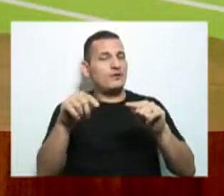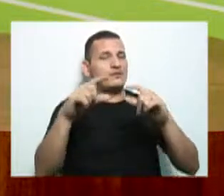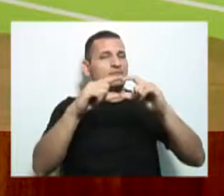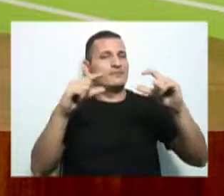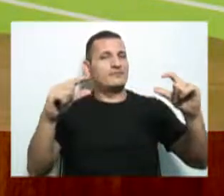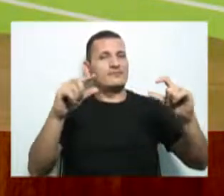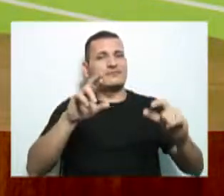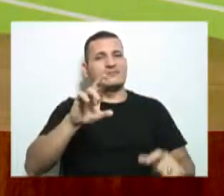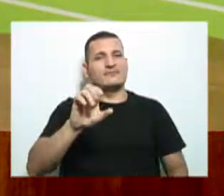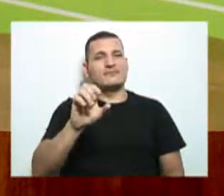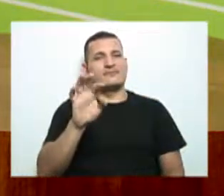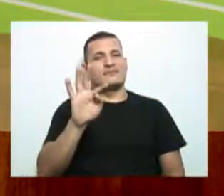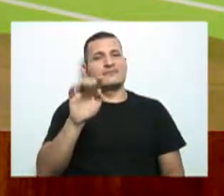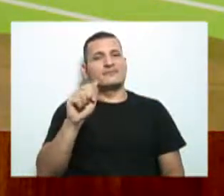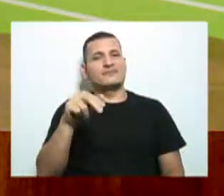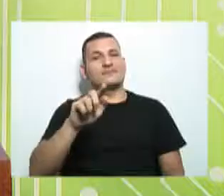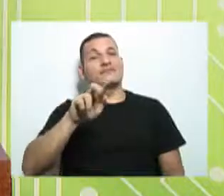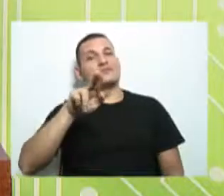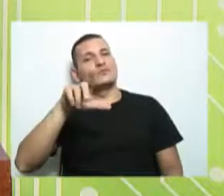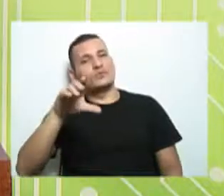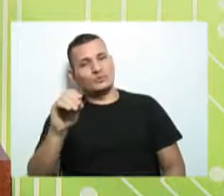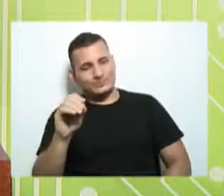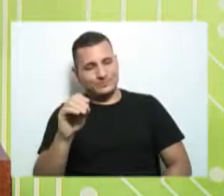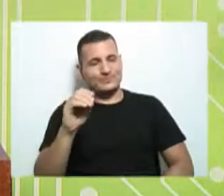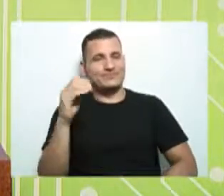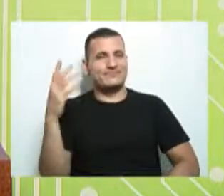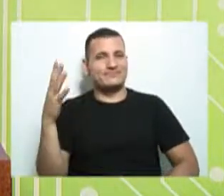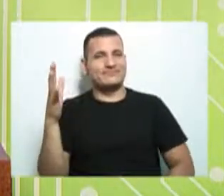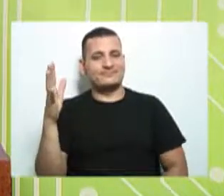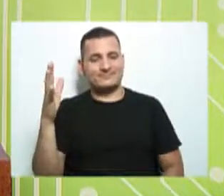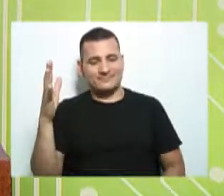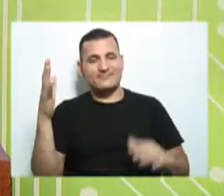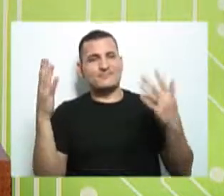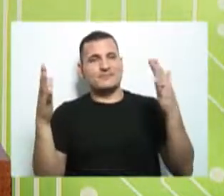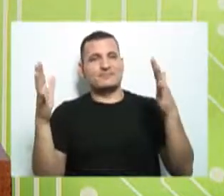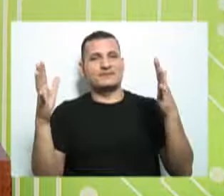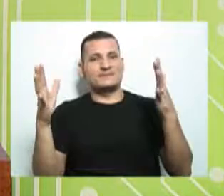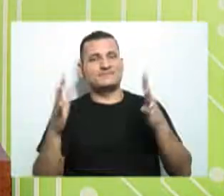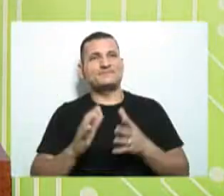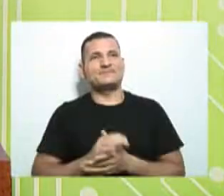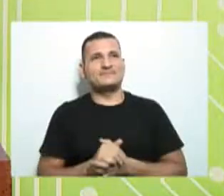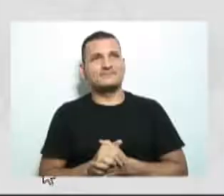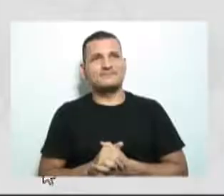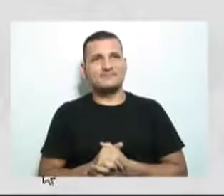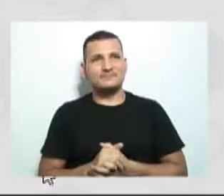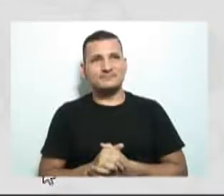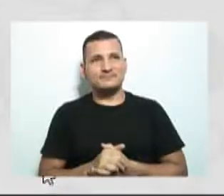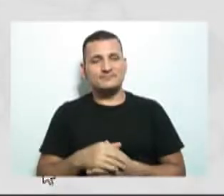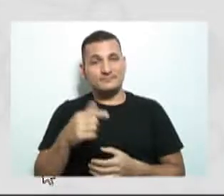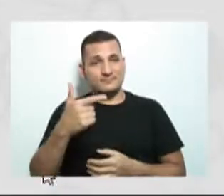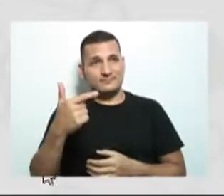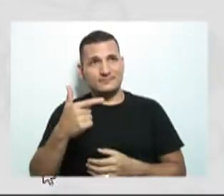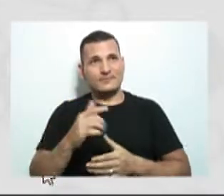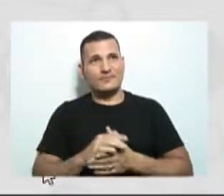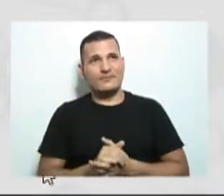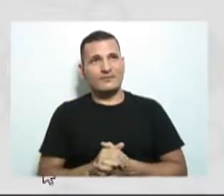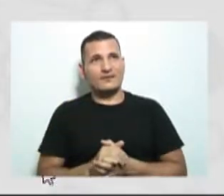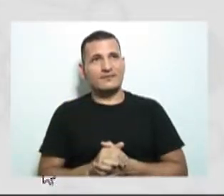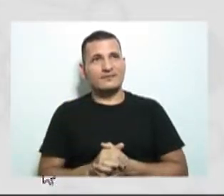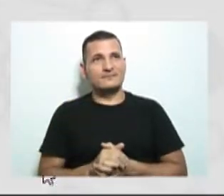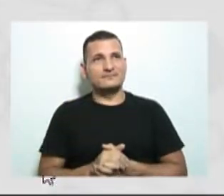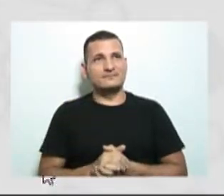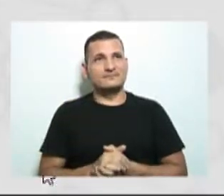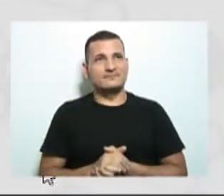retângulo. Parabéns. Então você salvou um. Muito bem, parabéns, parabéns. É isso aí, está atento. Mas vamos ver na segunda ali, se consegue, né? Olha